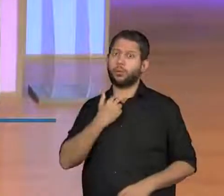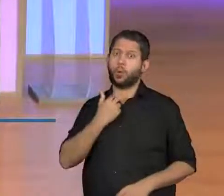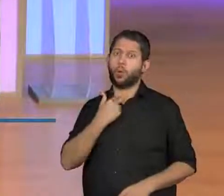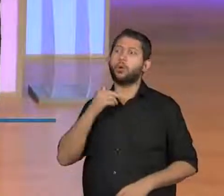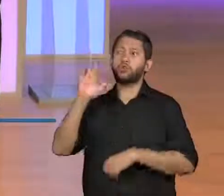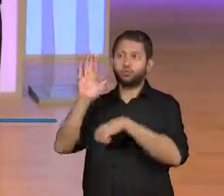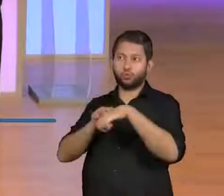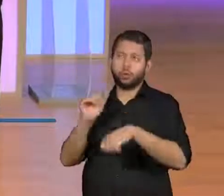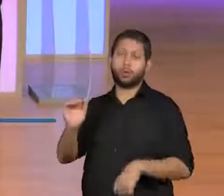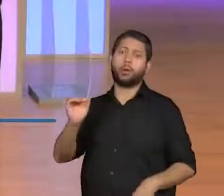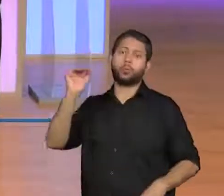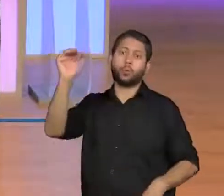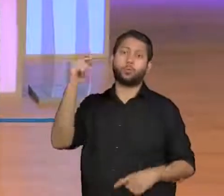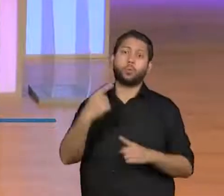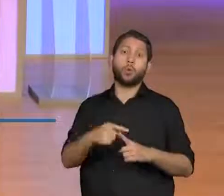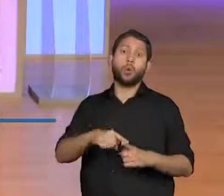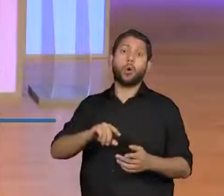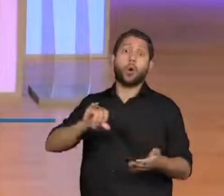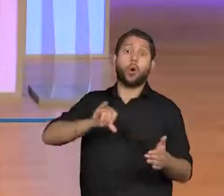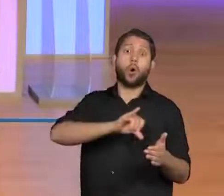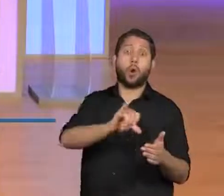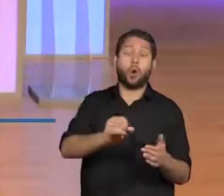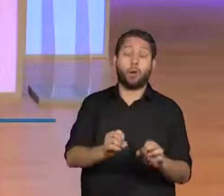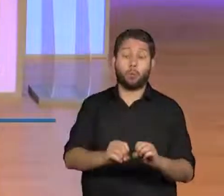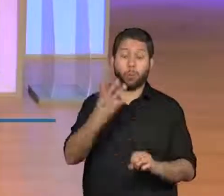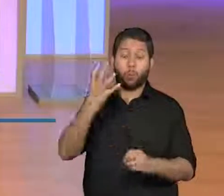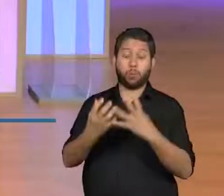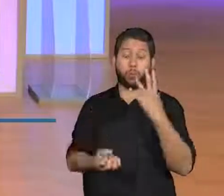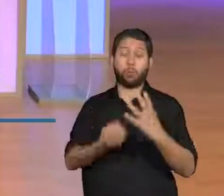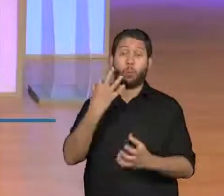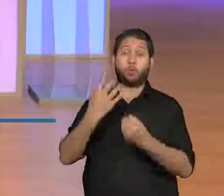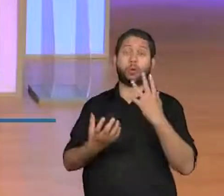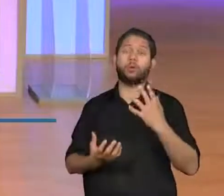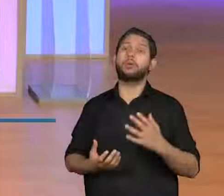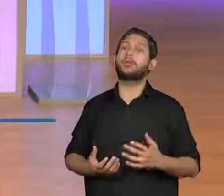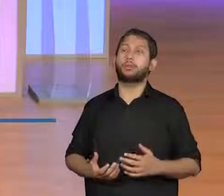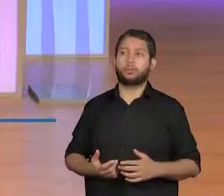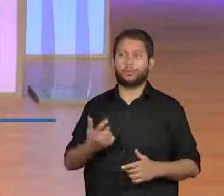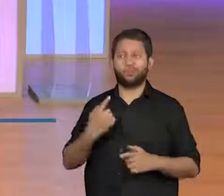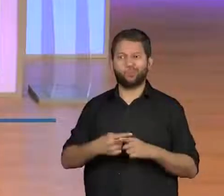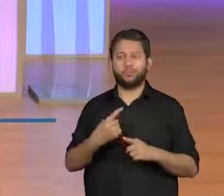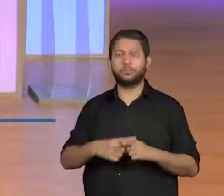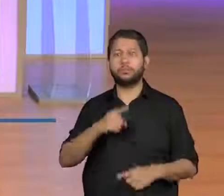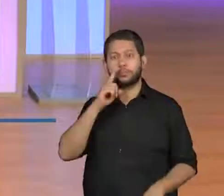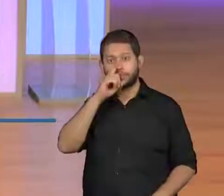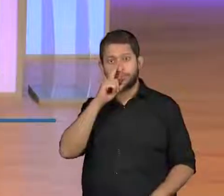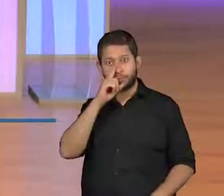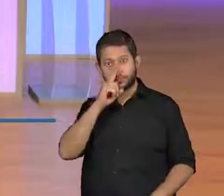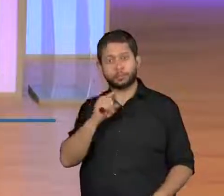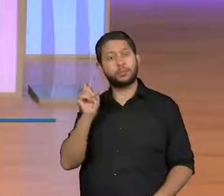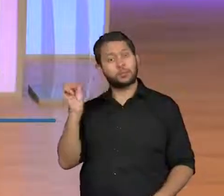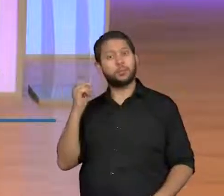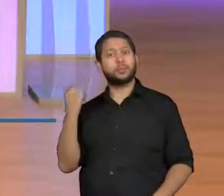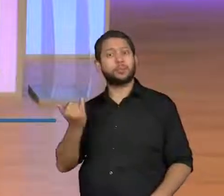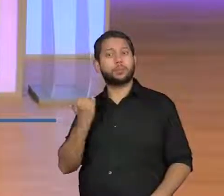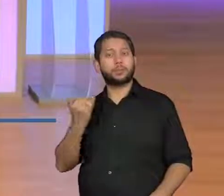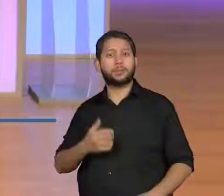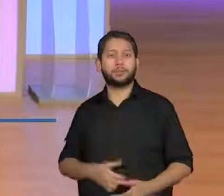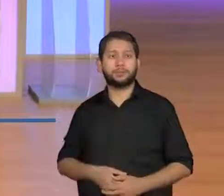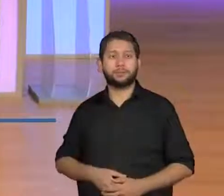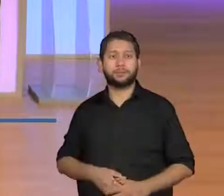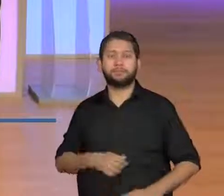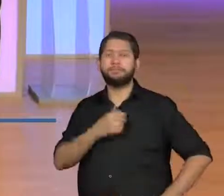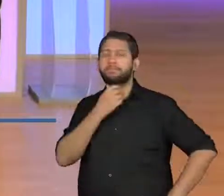importante. parte que fala que o óleo pode estourar, então ele dá um truquezinho aí para o óleo não estourar. Então é muito importante. E agora